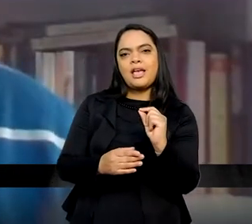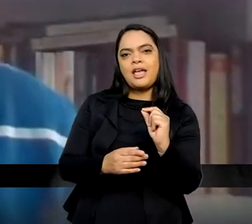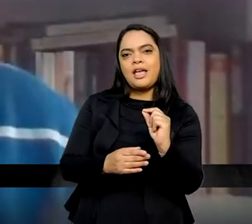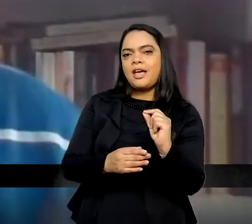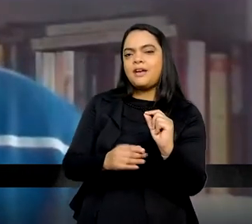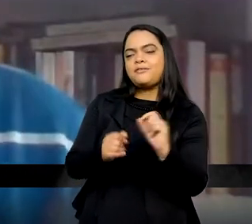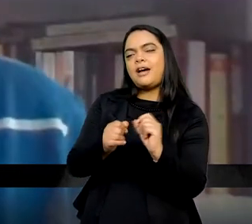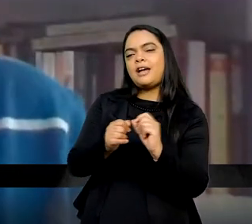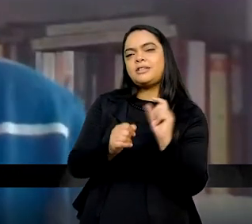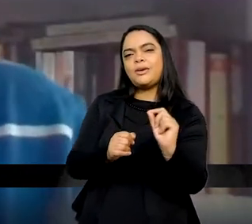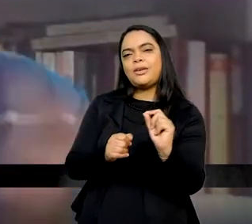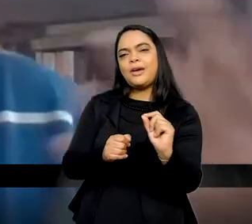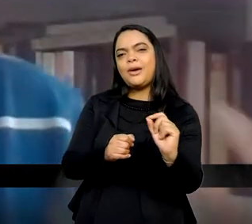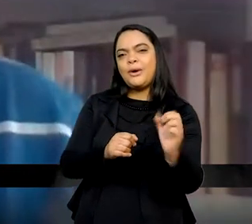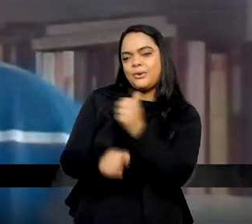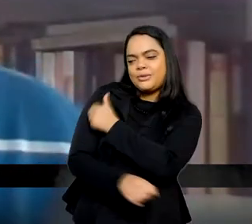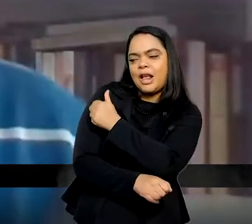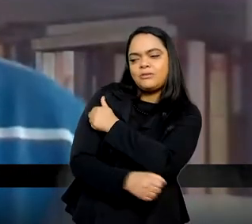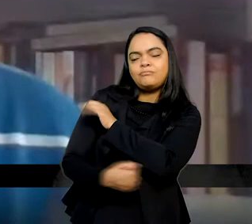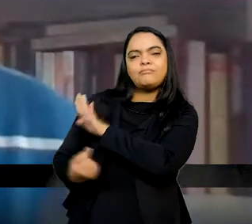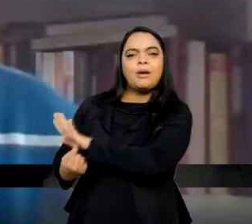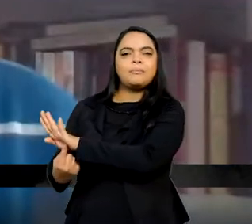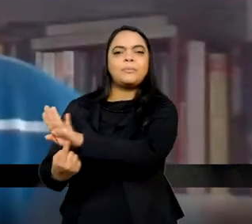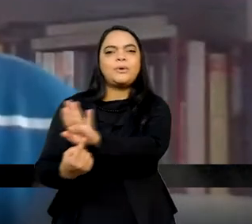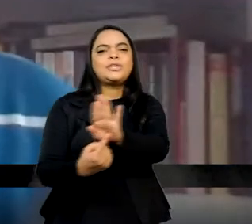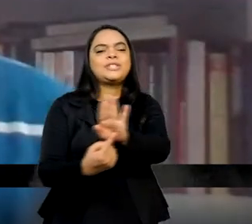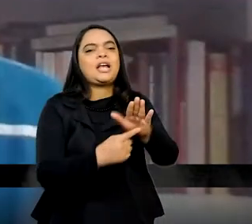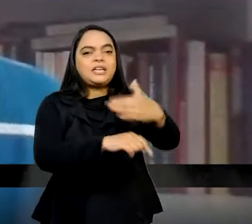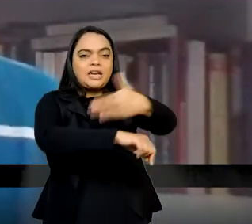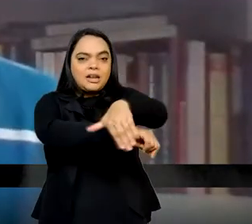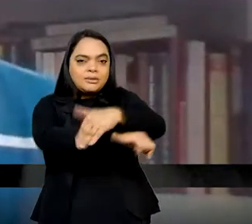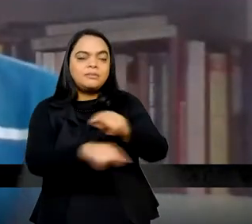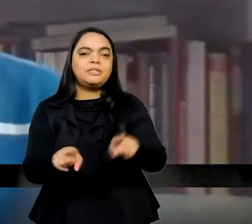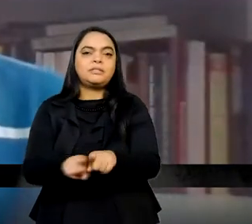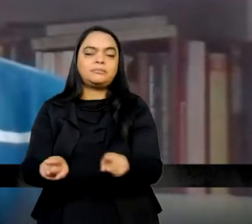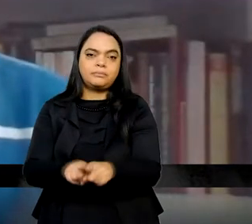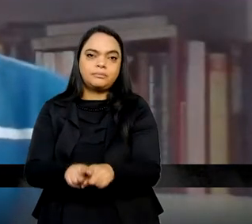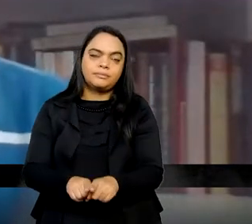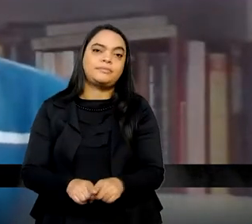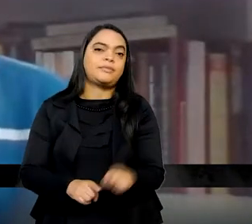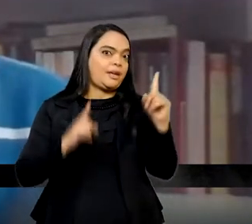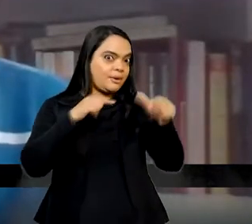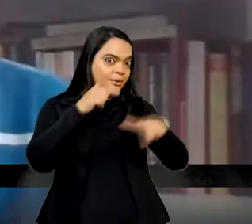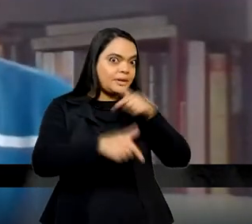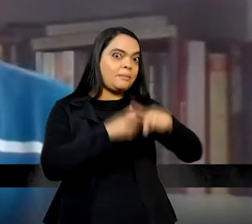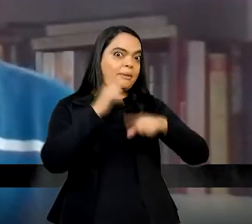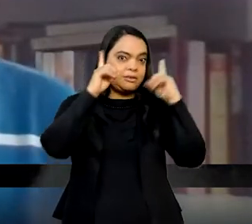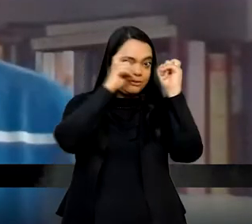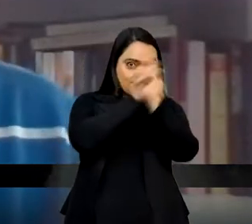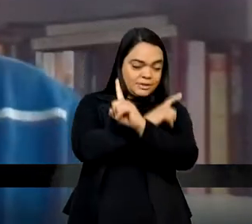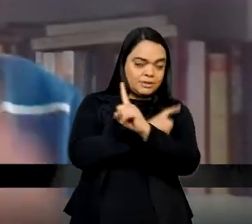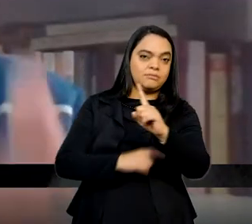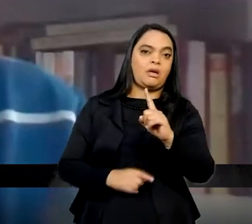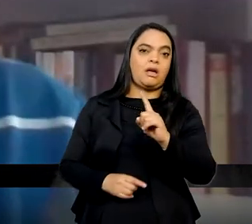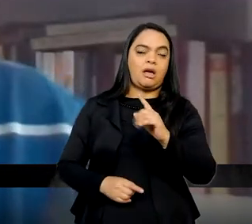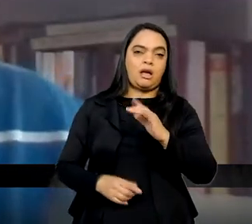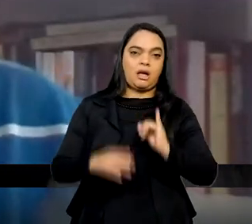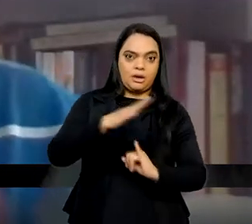acontecia isso. Né? E isso era um trabalho complicado, porque eu tive um apoio muito grande da instituição na época, que